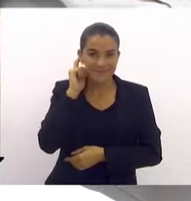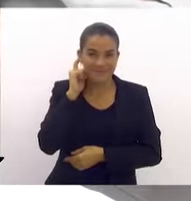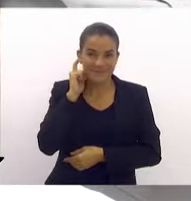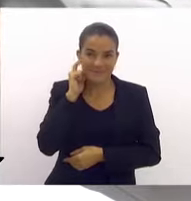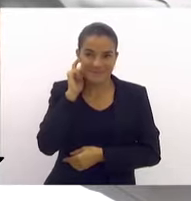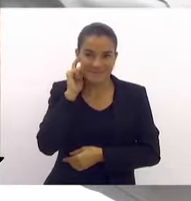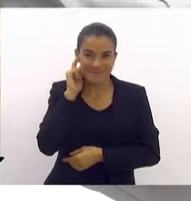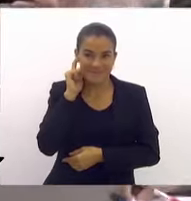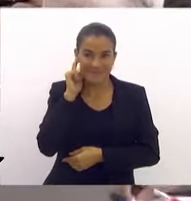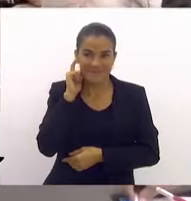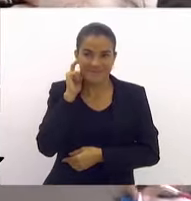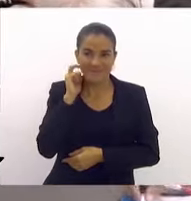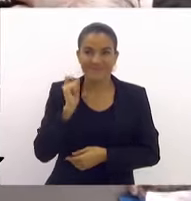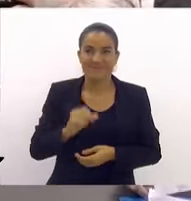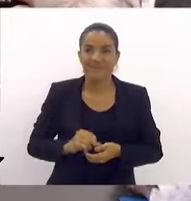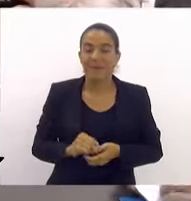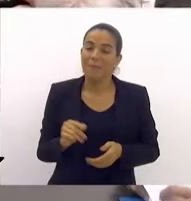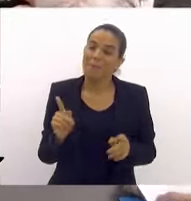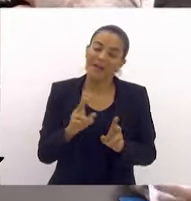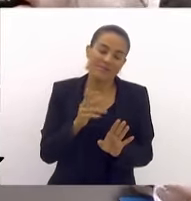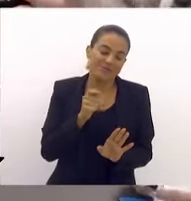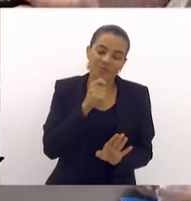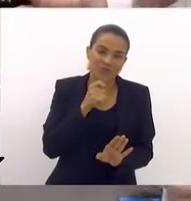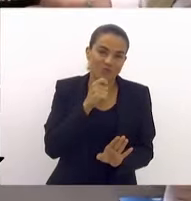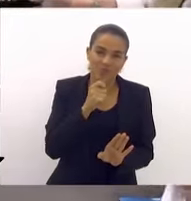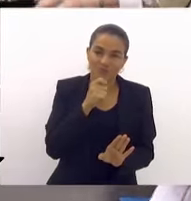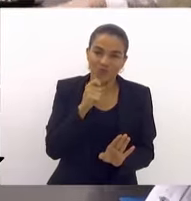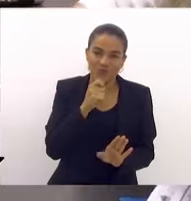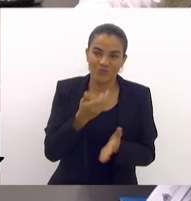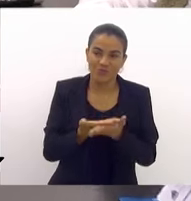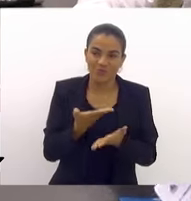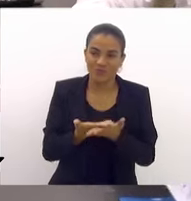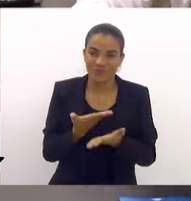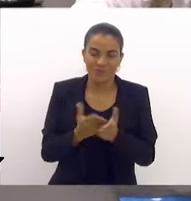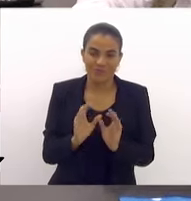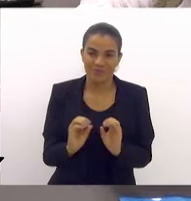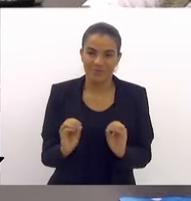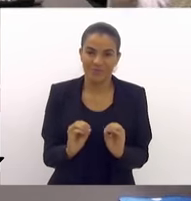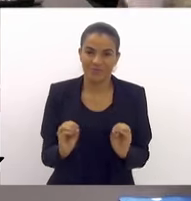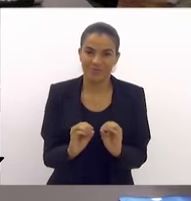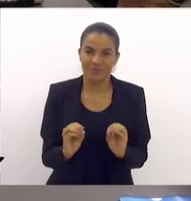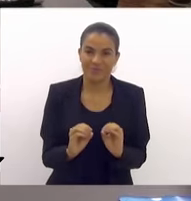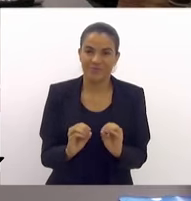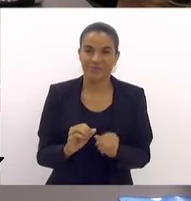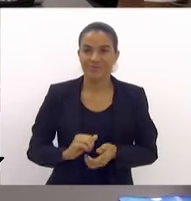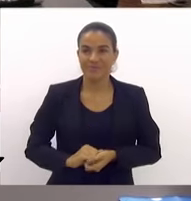faltando. Mas não o fiz. Não o fiz. Mas.